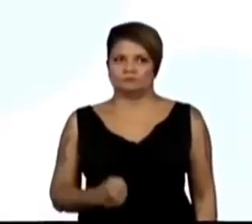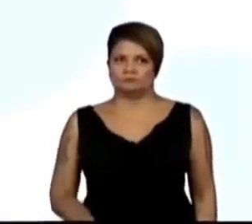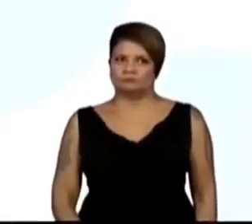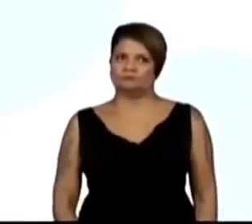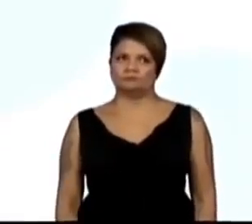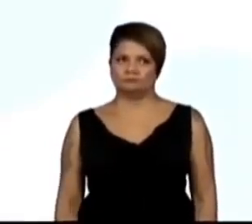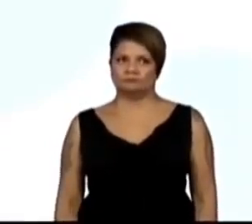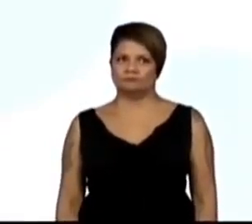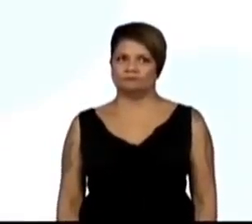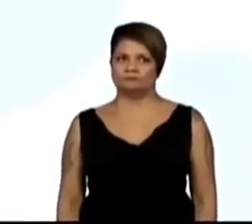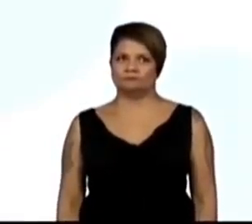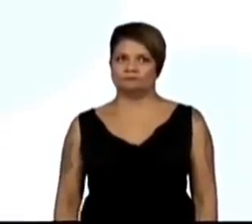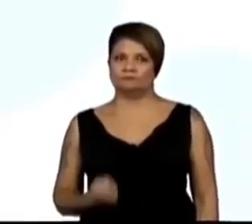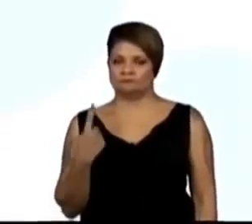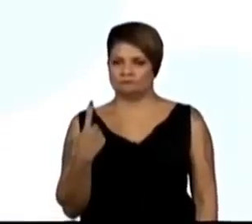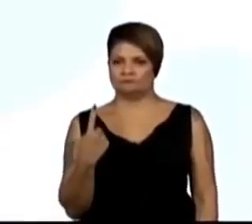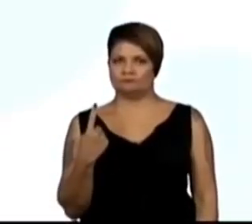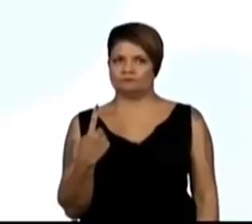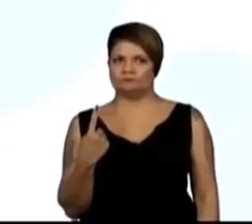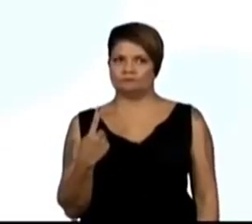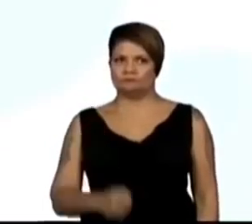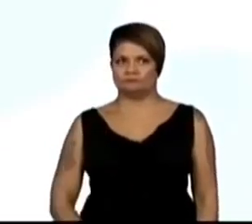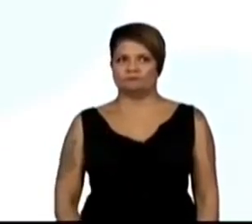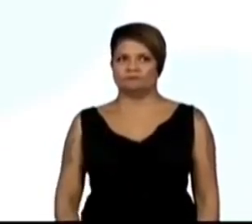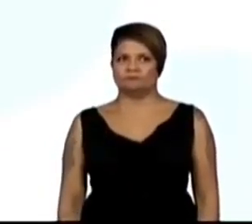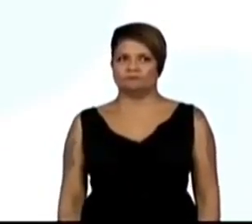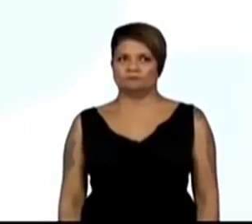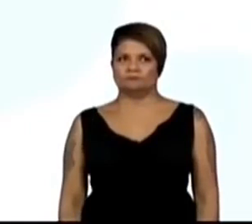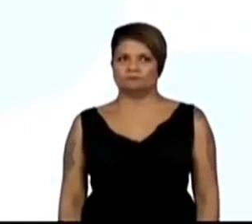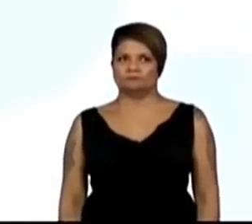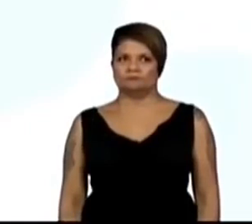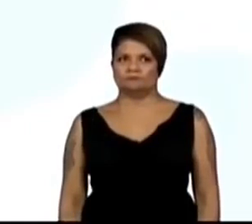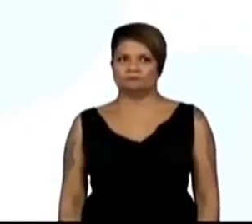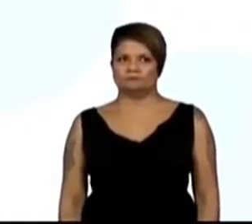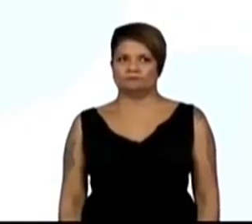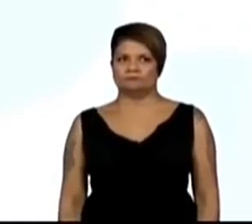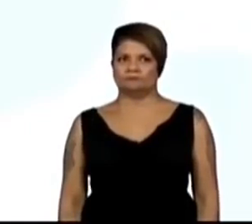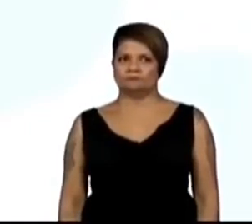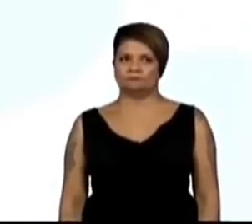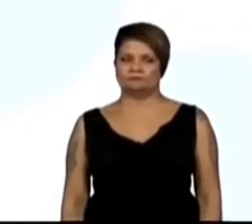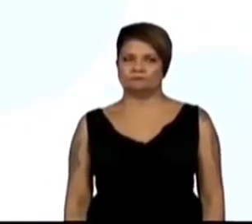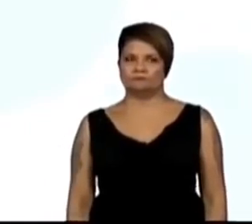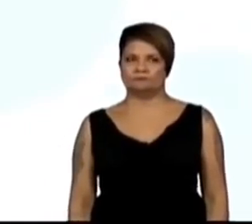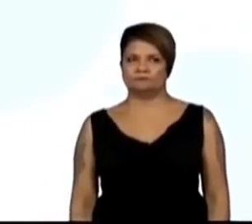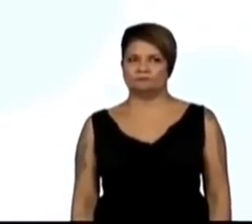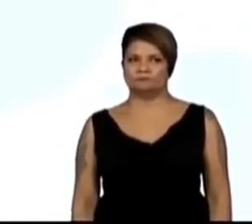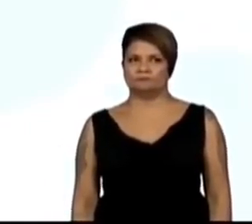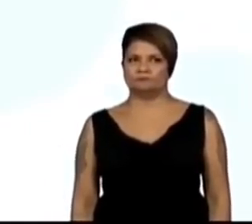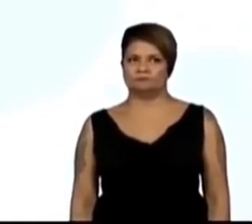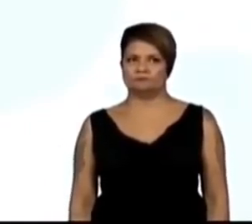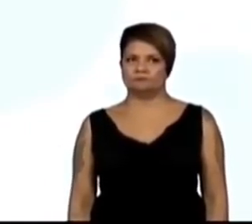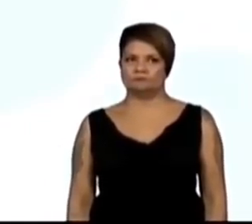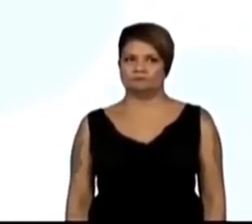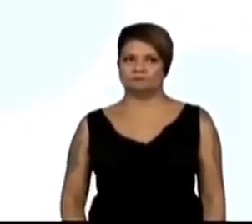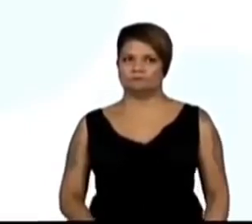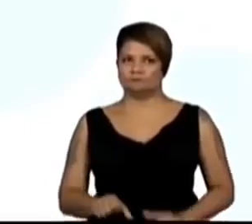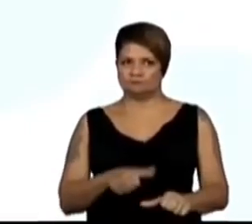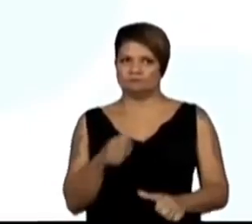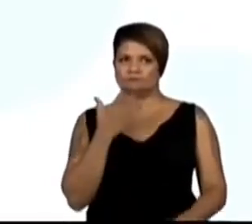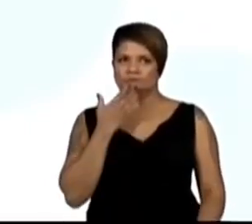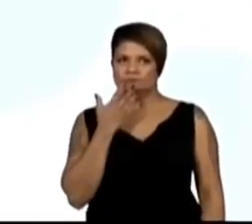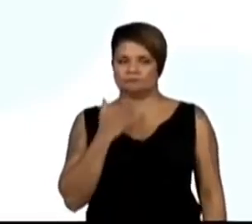aparecer. Uma. Não, melhor não cortar, senão a gente vai... Isso. Eu vou atrapalhar vocês. Peraí, deixa eu mudar só a cor que já dá pra...